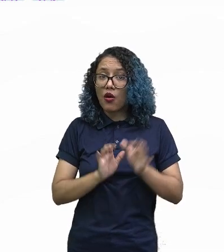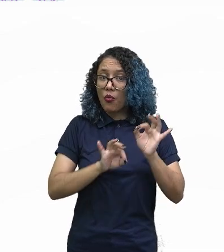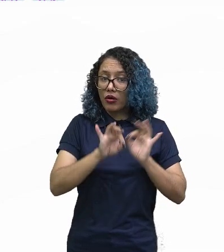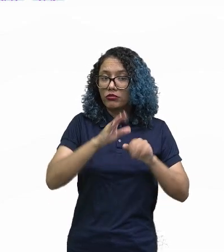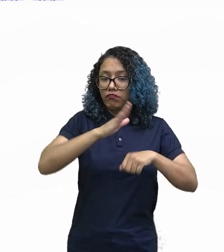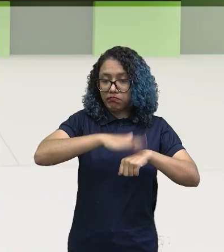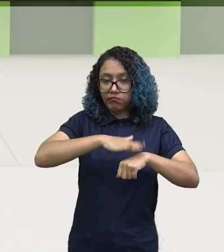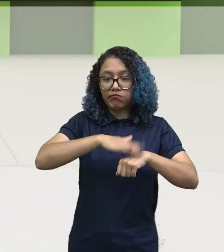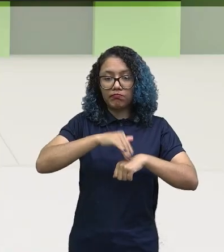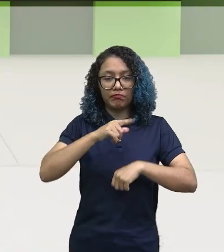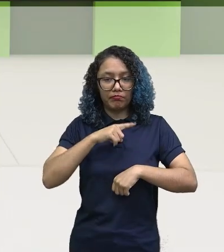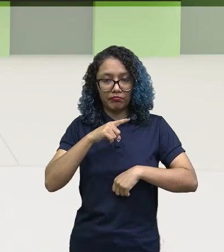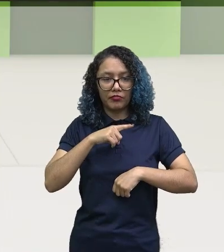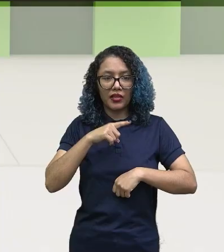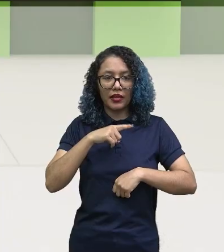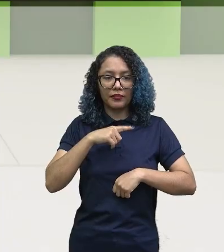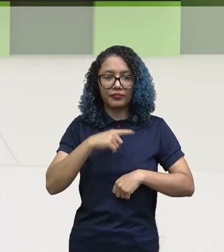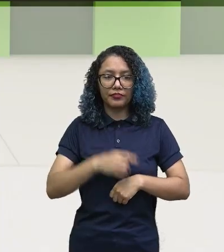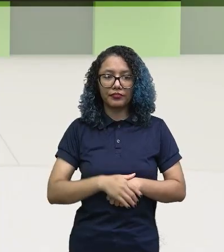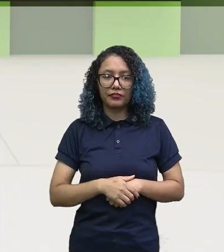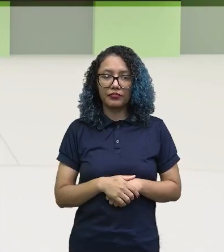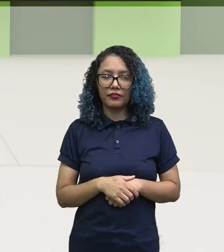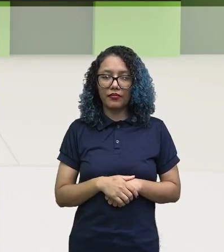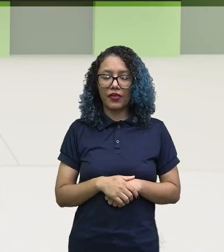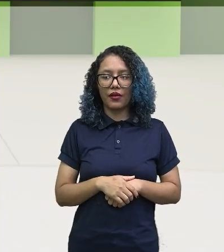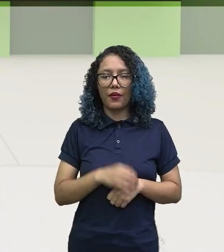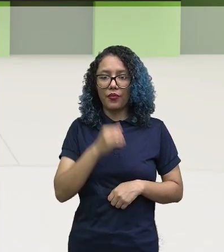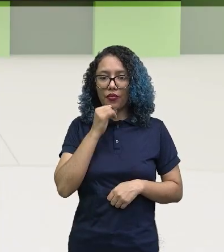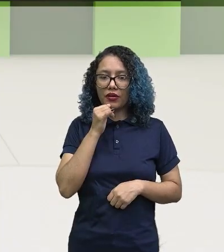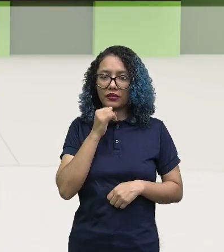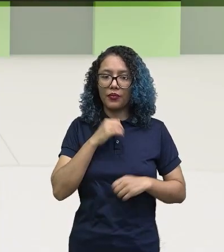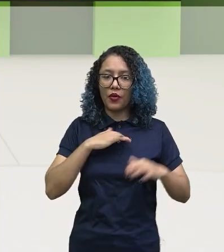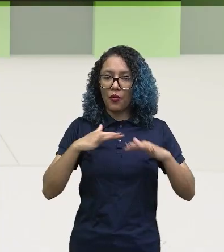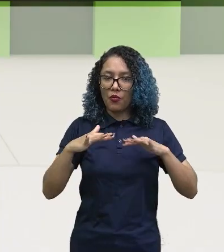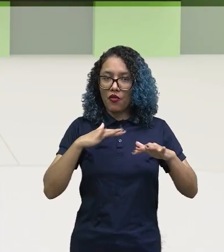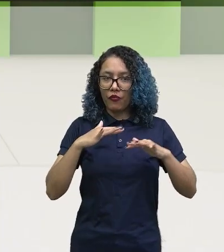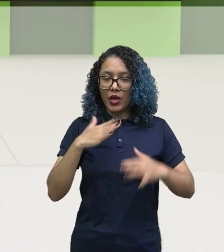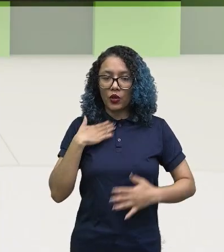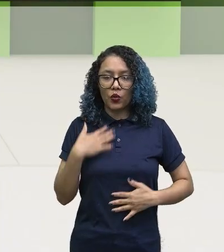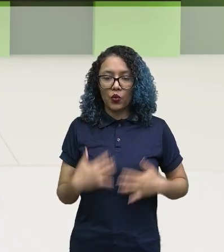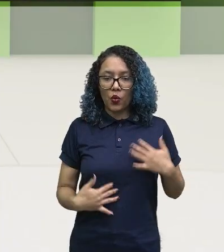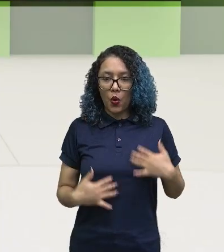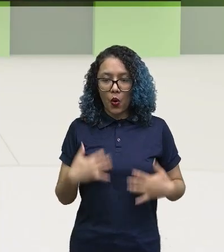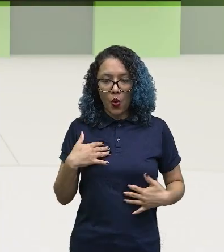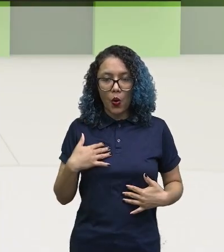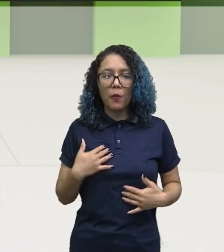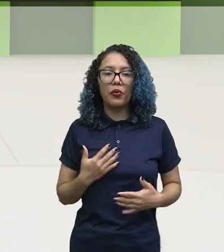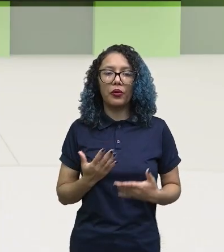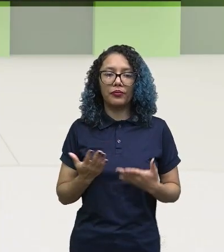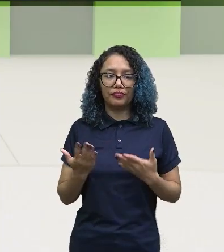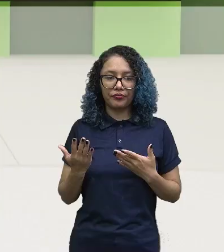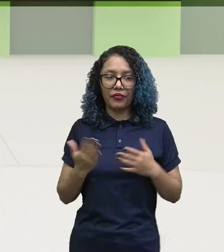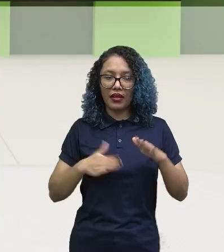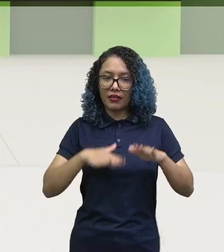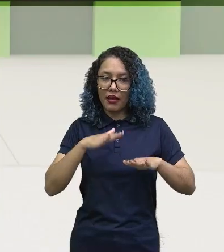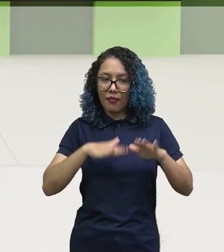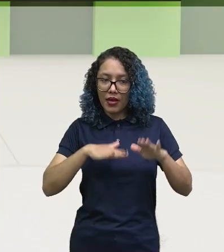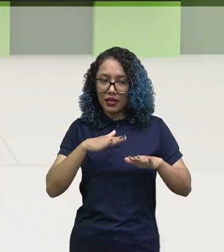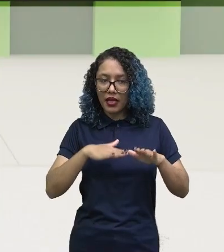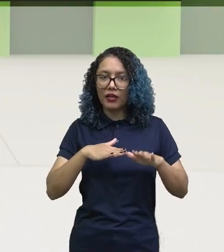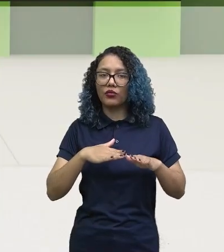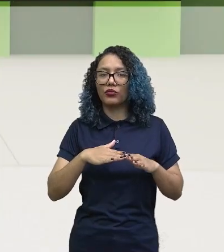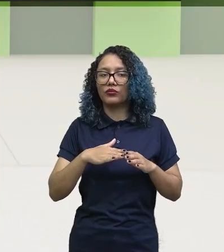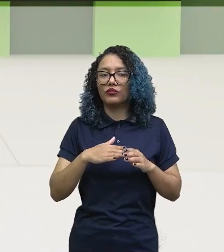A gente vai observar também aqui, ó, os movimentos que o nosso corpo vai realizando de acordo com o sistema